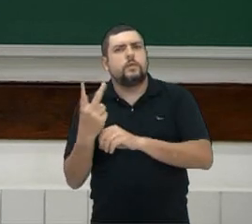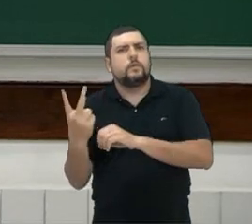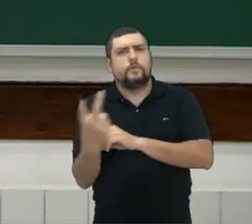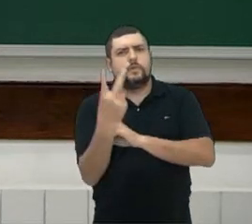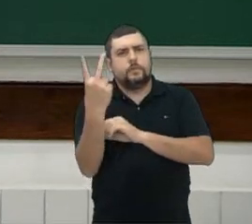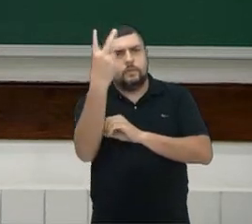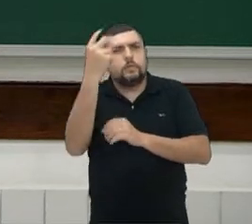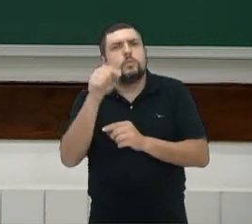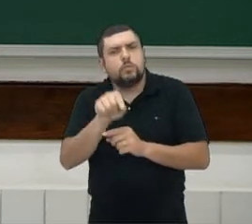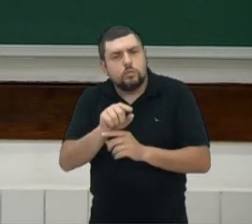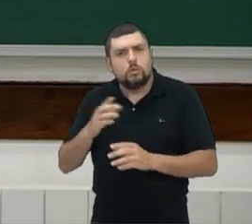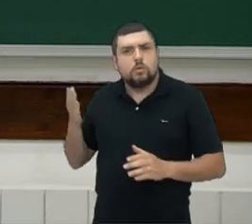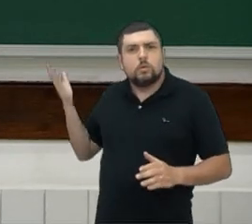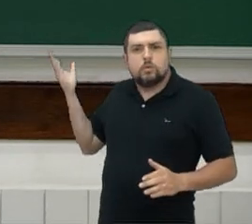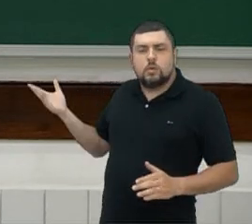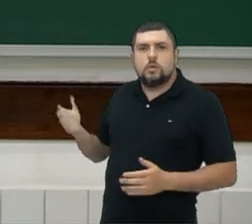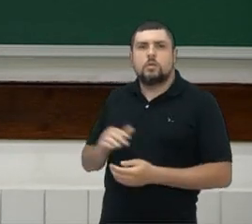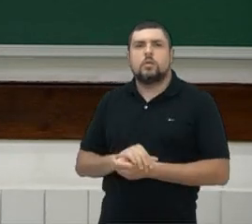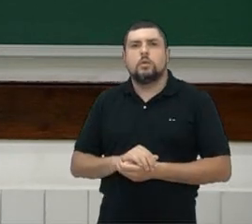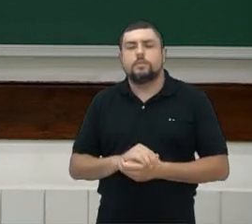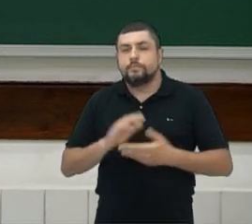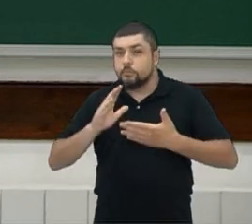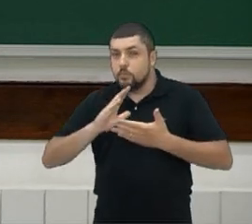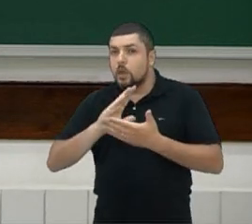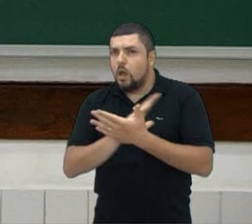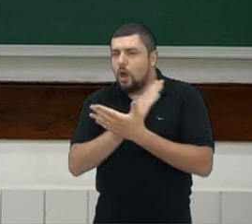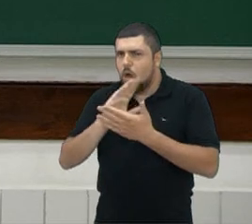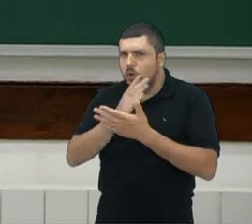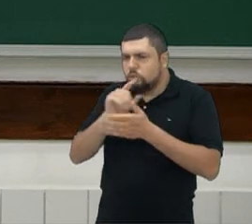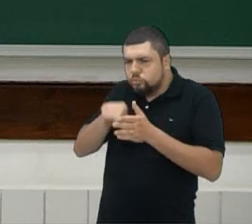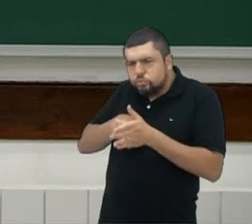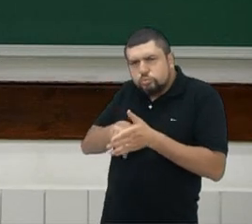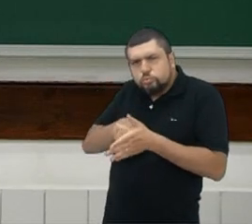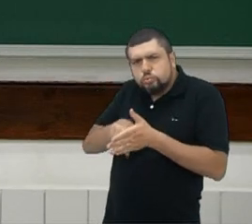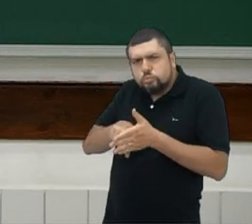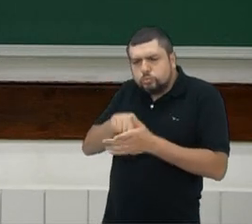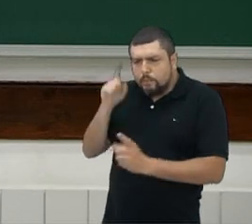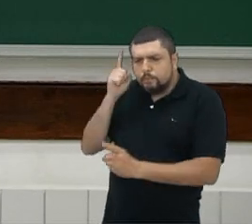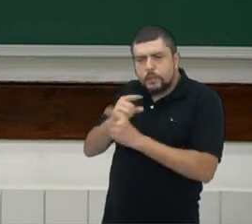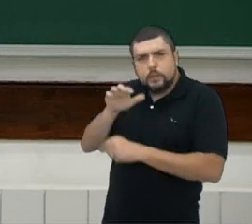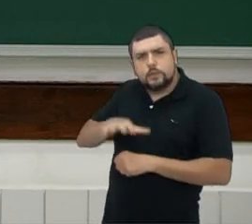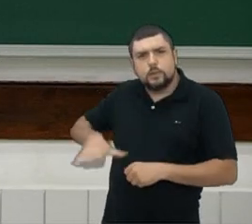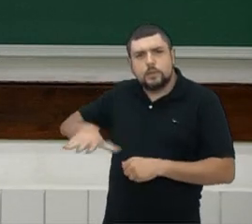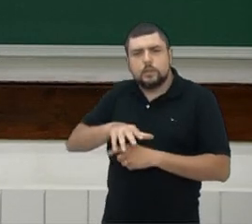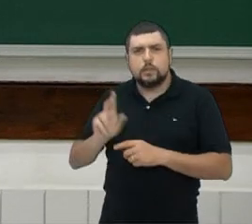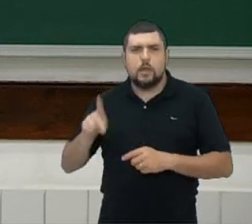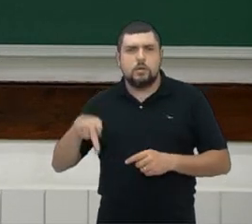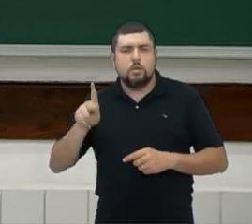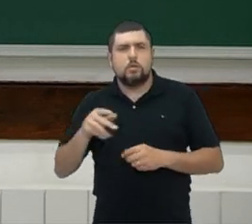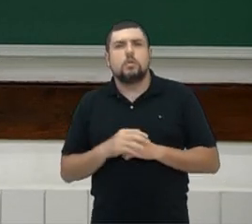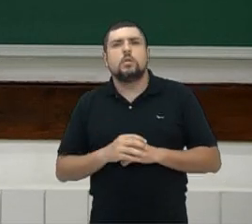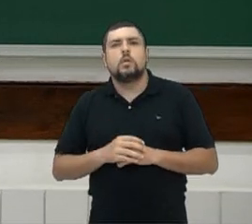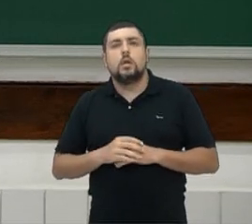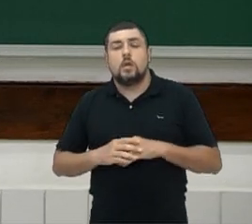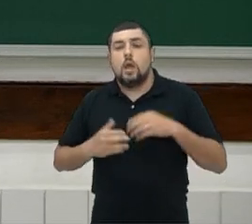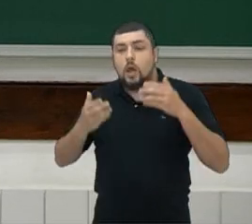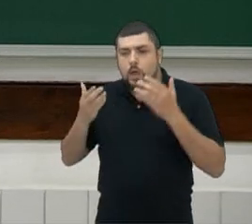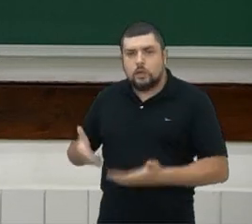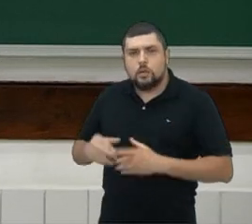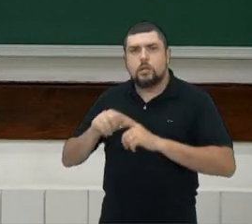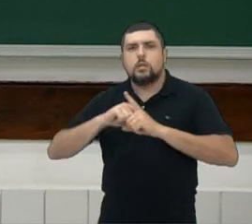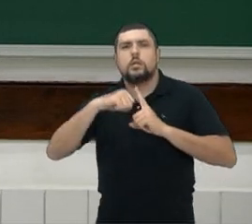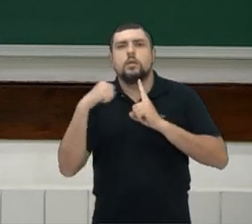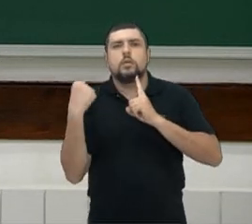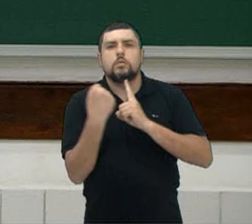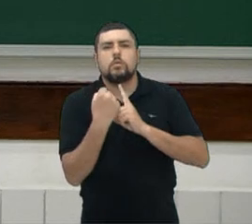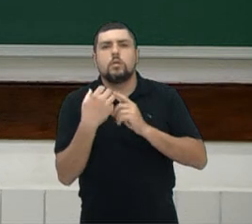alguns, inclusive, especialistas da história do Reino Cush, diz que o período longo de vida da sociedade